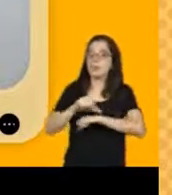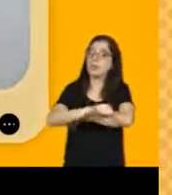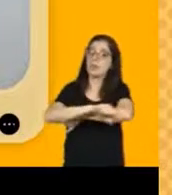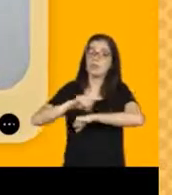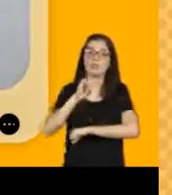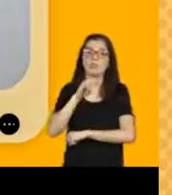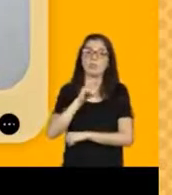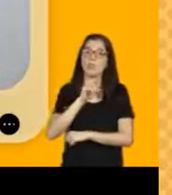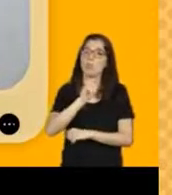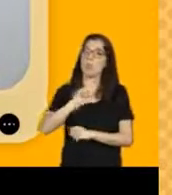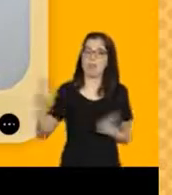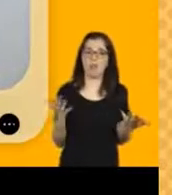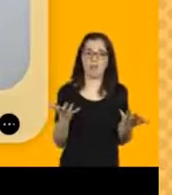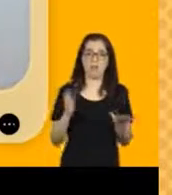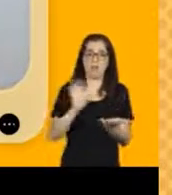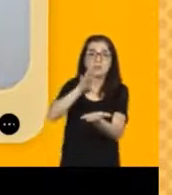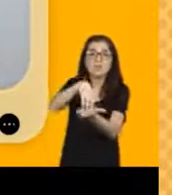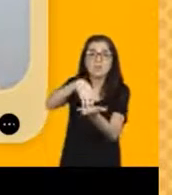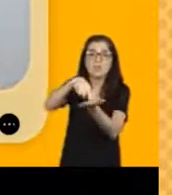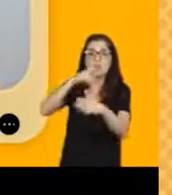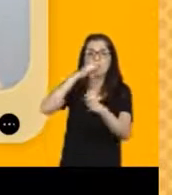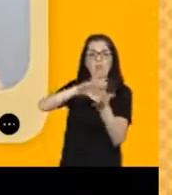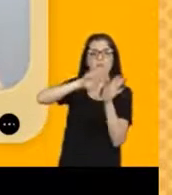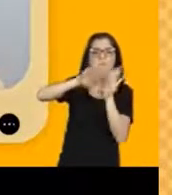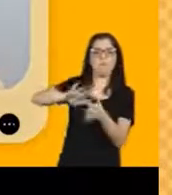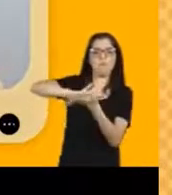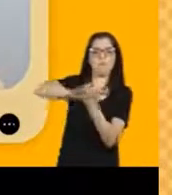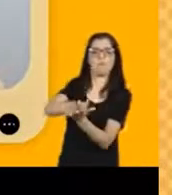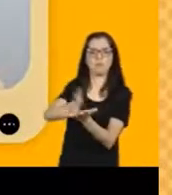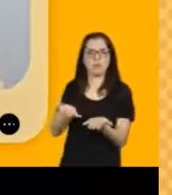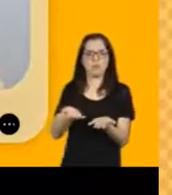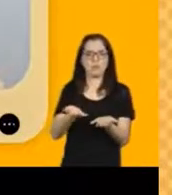de pessoas e organizações. Então, por isso que